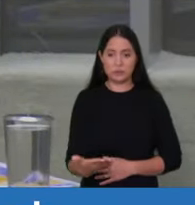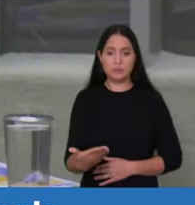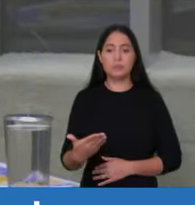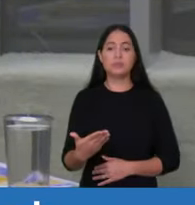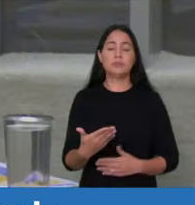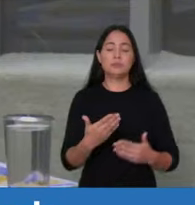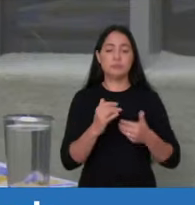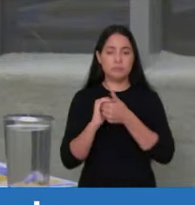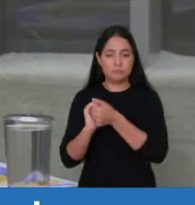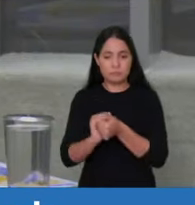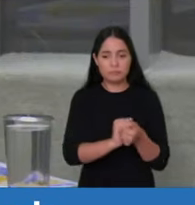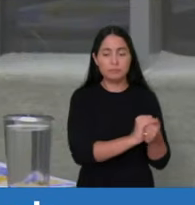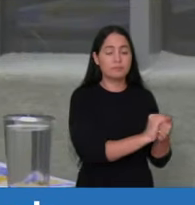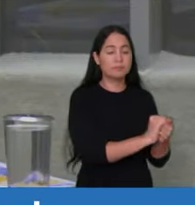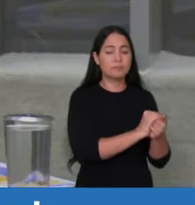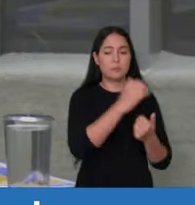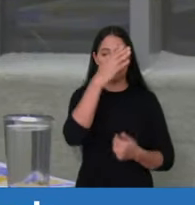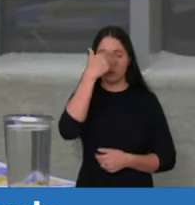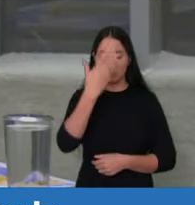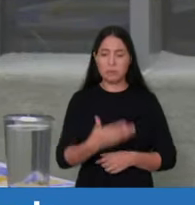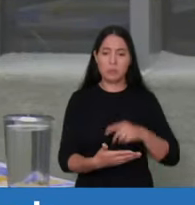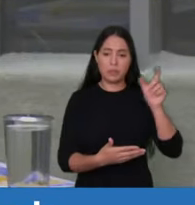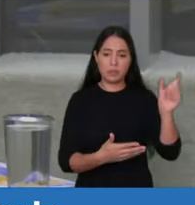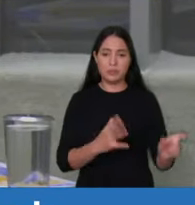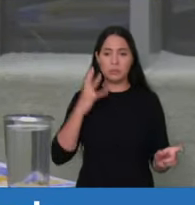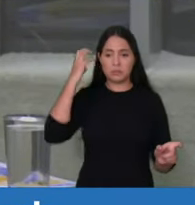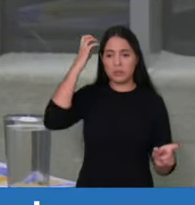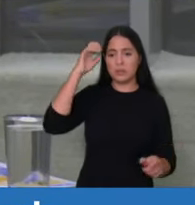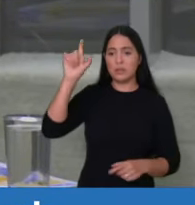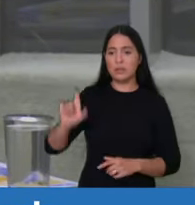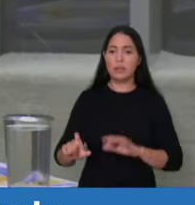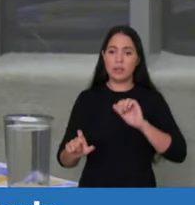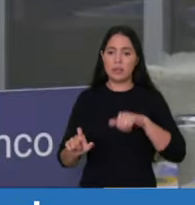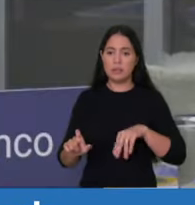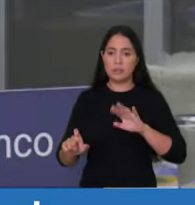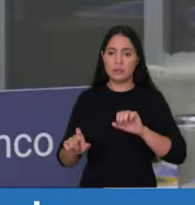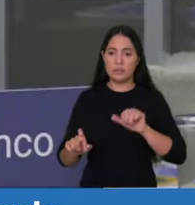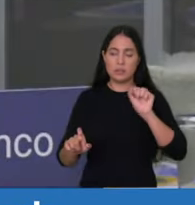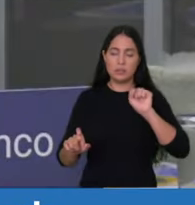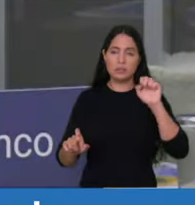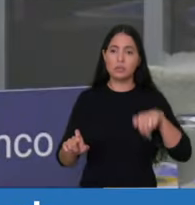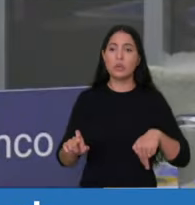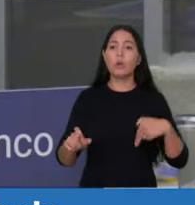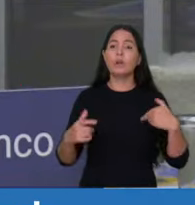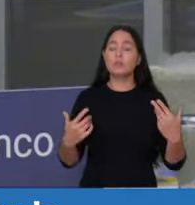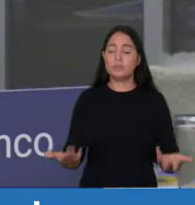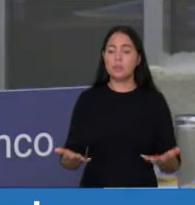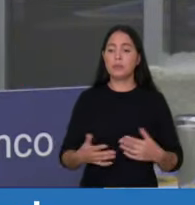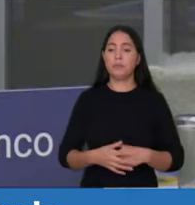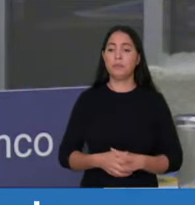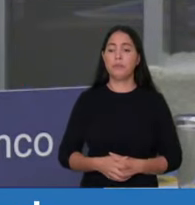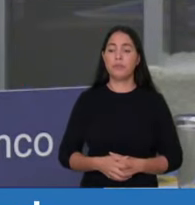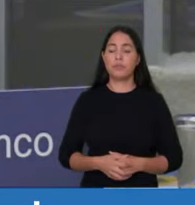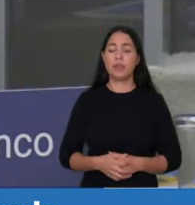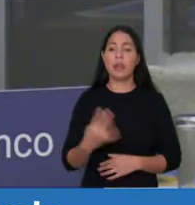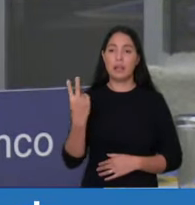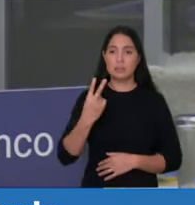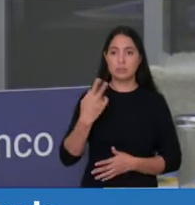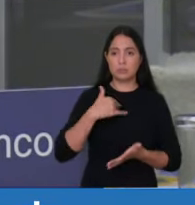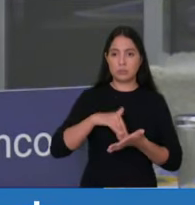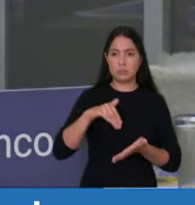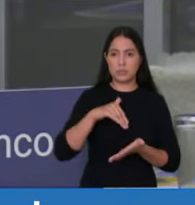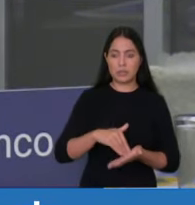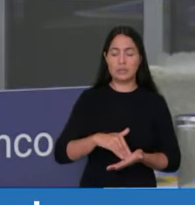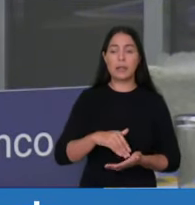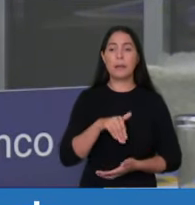à vereadora Marielle Franco e Anderson Gomes. Cumprimento a senhora Maria do Rosário, que é a segunda secretária da Câmara dos